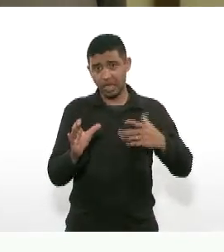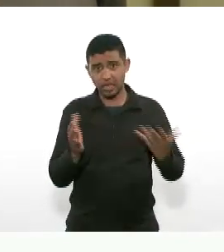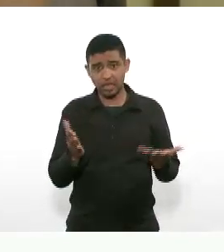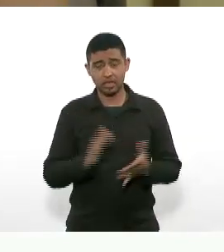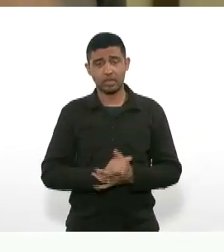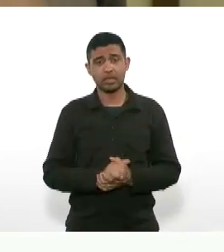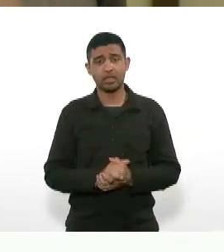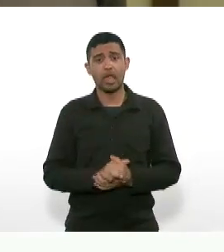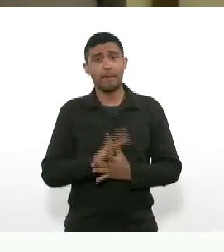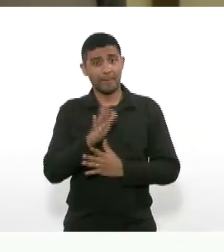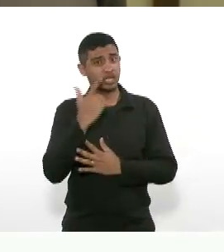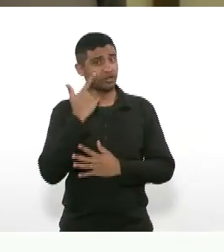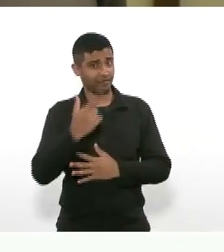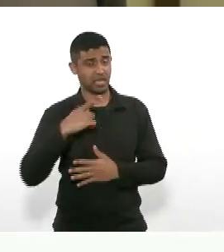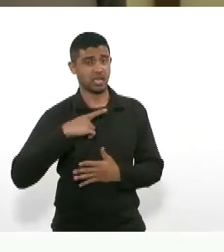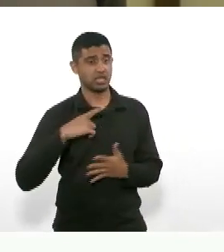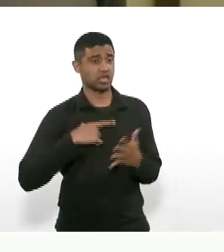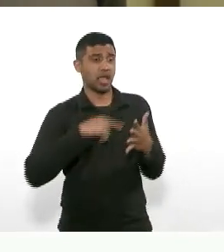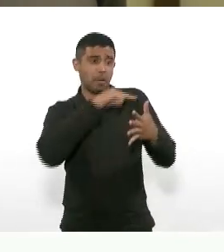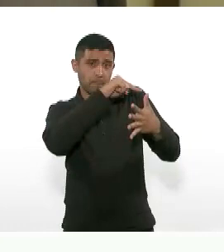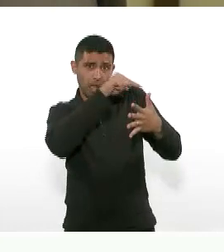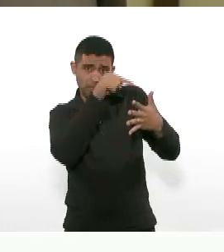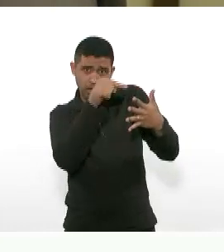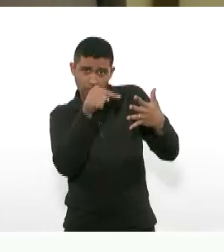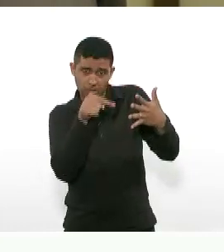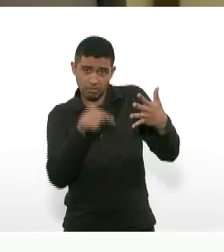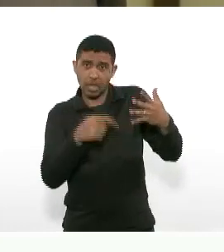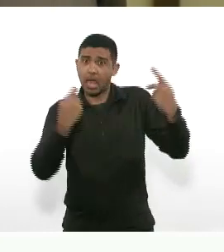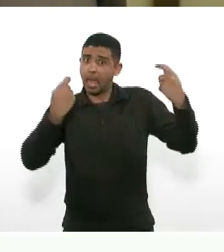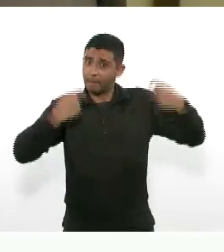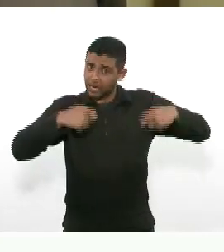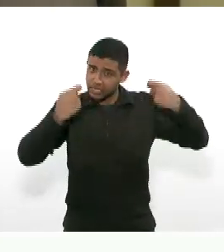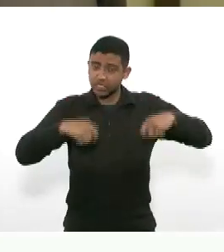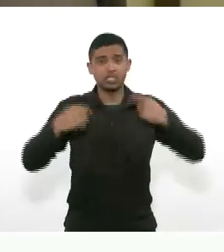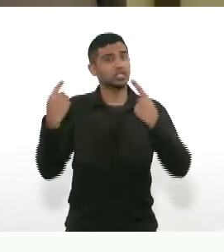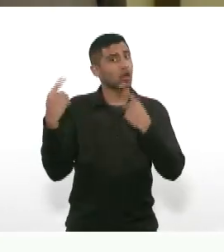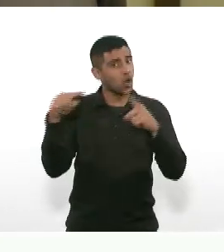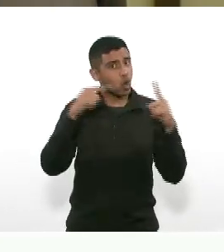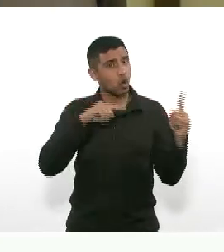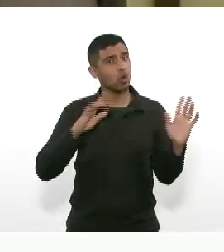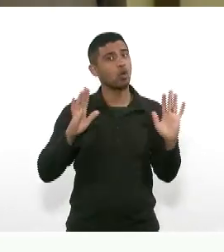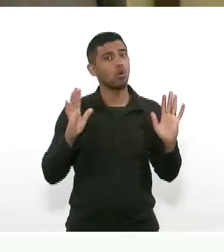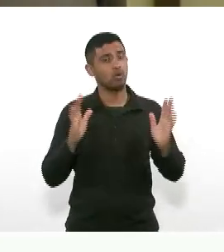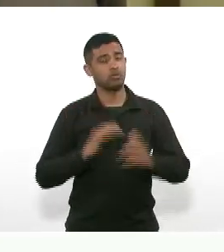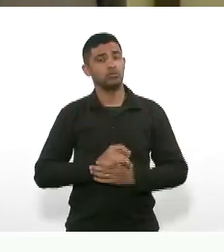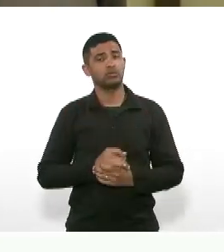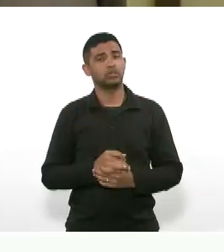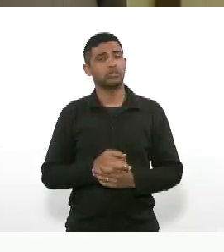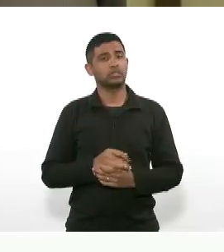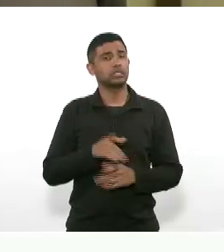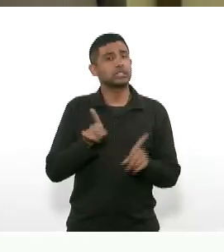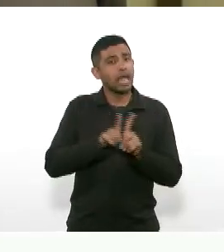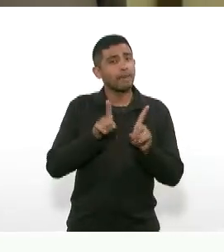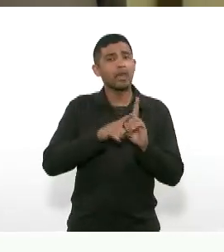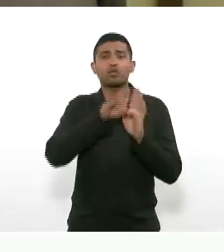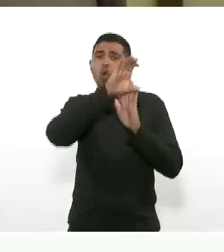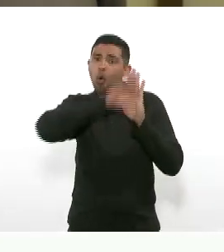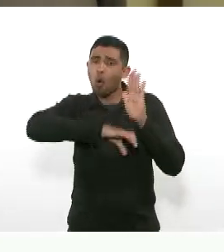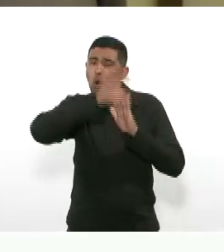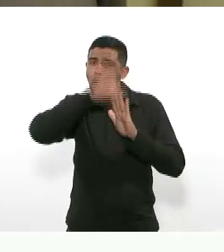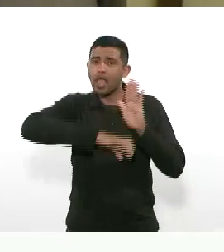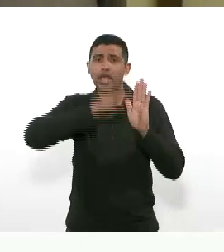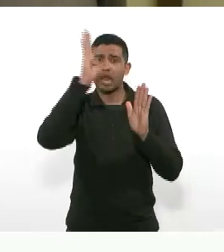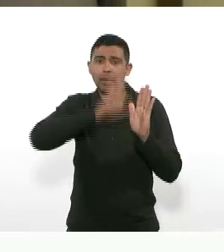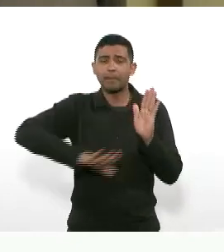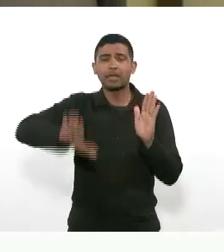você tem eixos nacionais que a gente precisa enfrentar. Um currículo nacional, um acompanhamento e